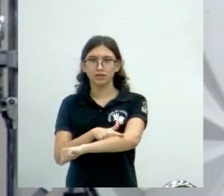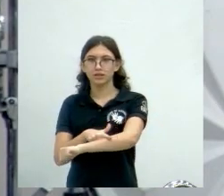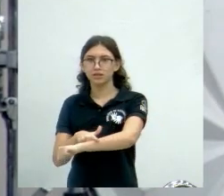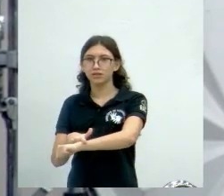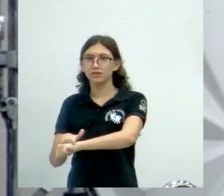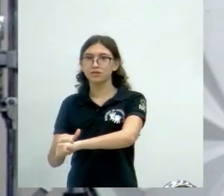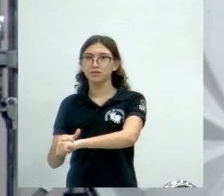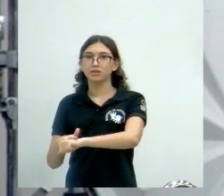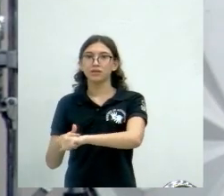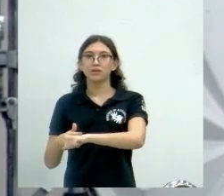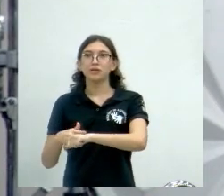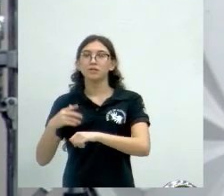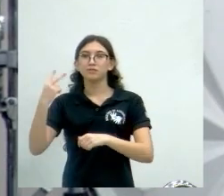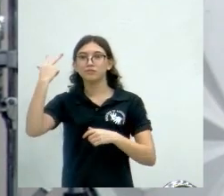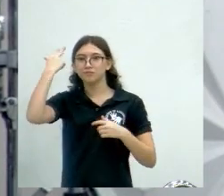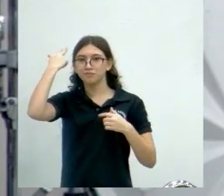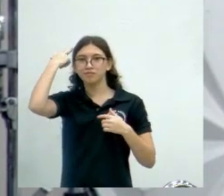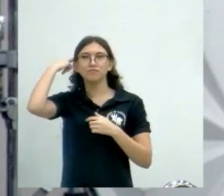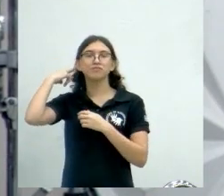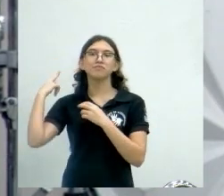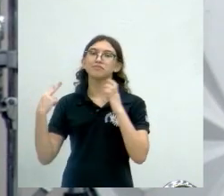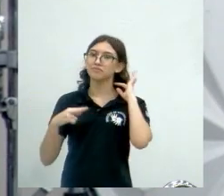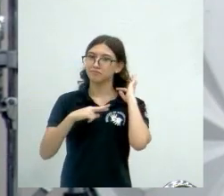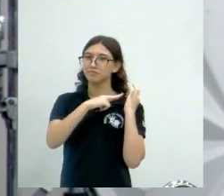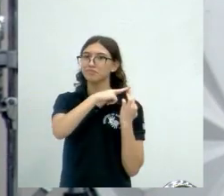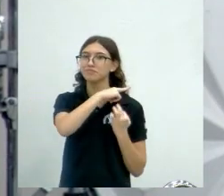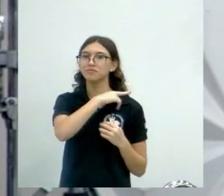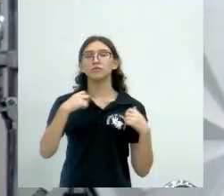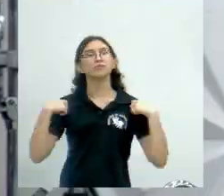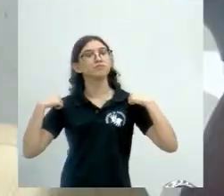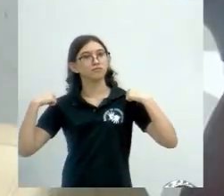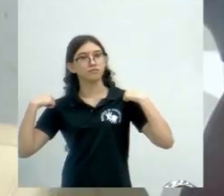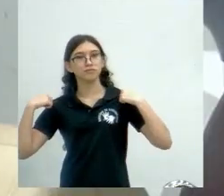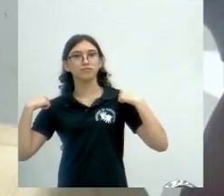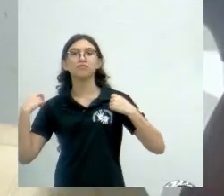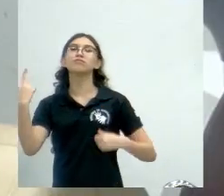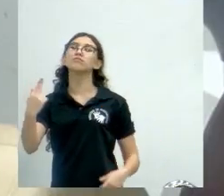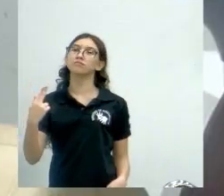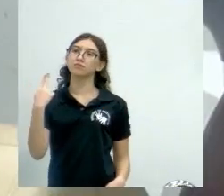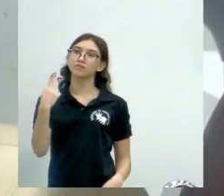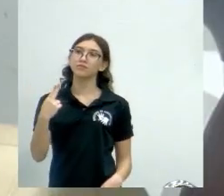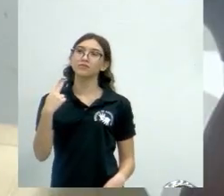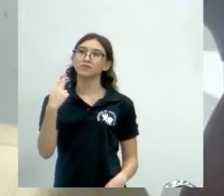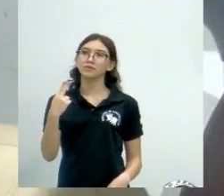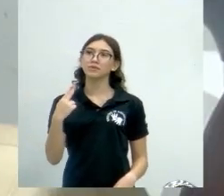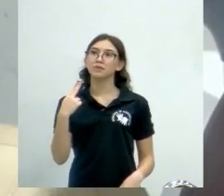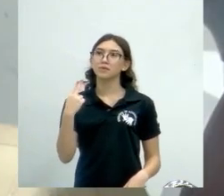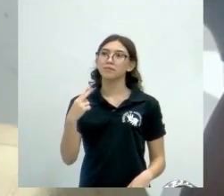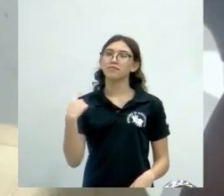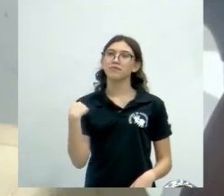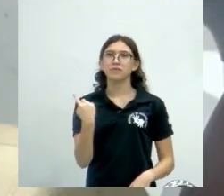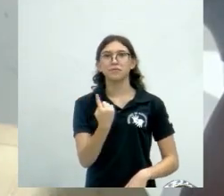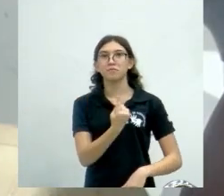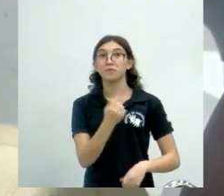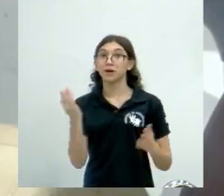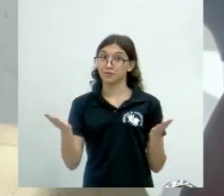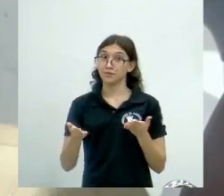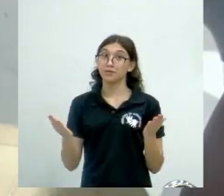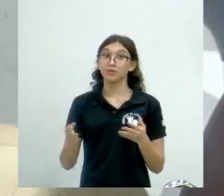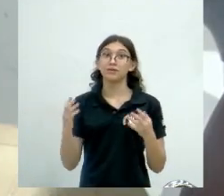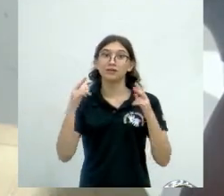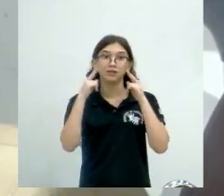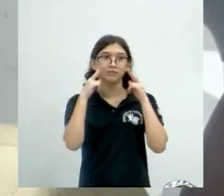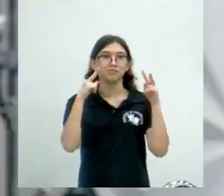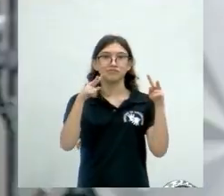de cabelo, né, pela roupa que estavam usando, coisa que para a gente hoje não dá nem para imaginar, né,